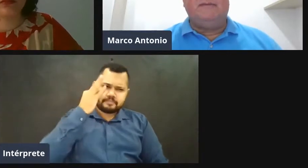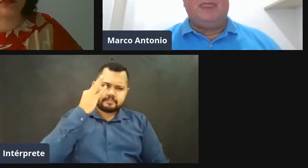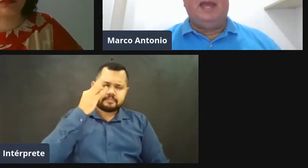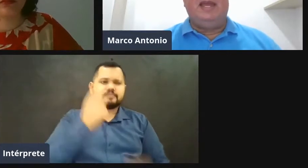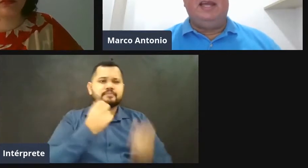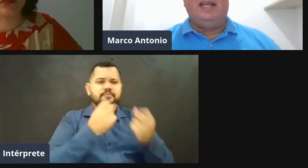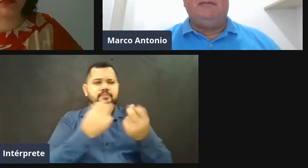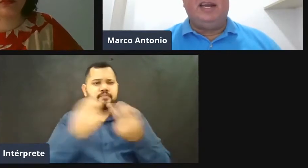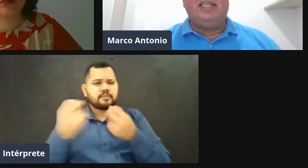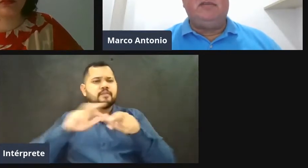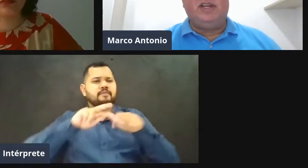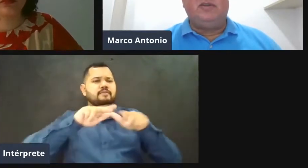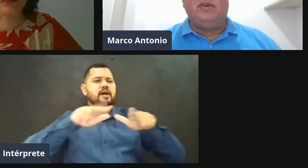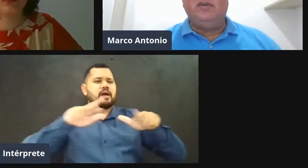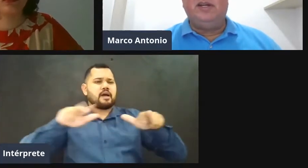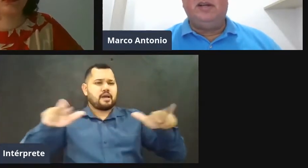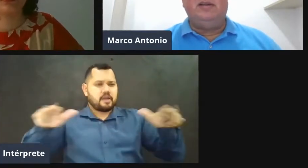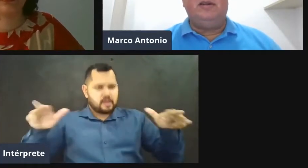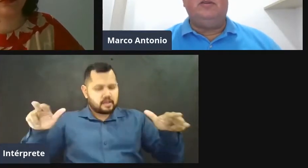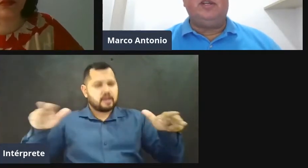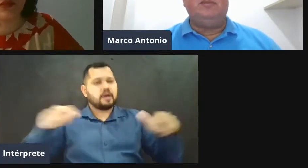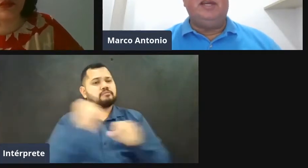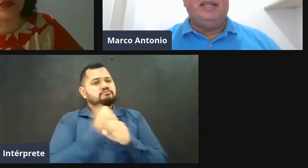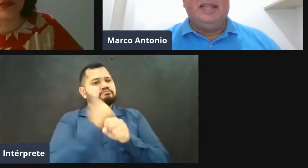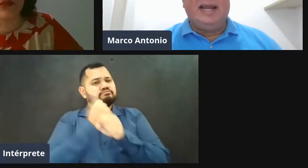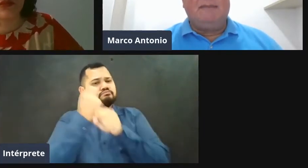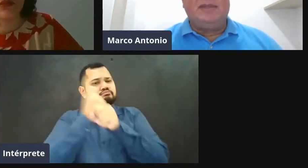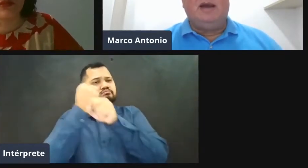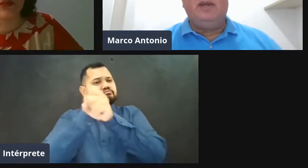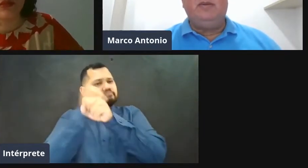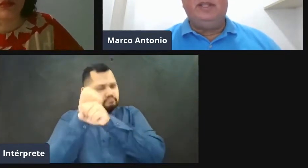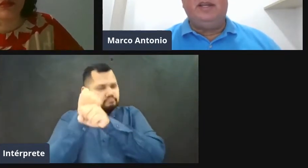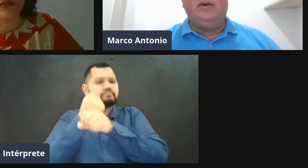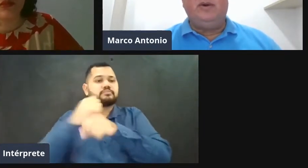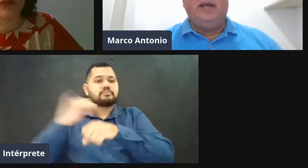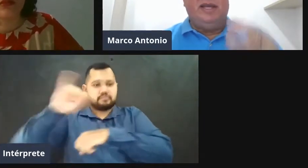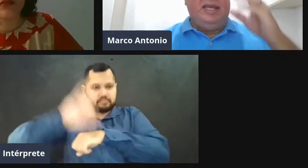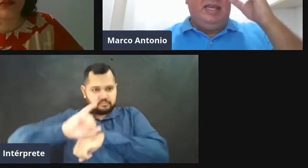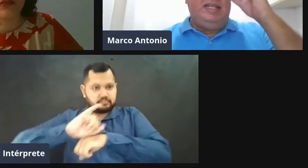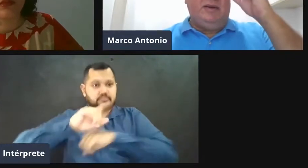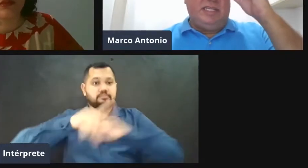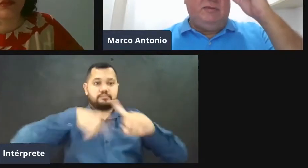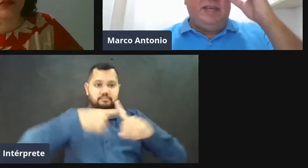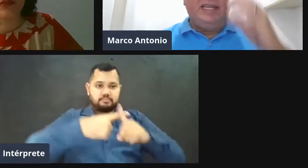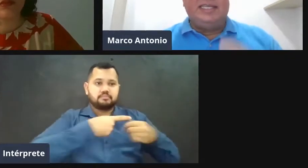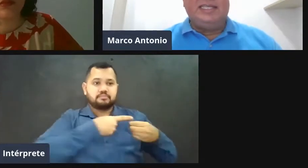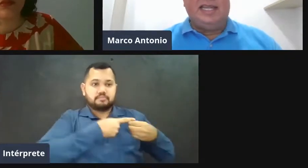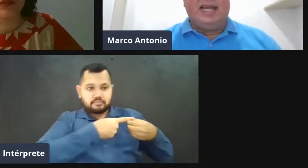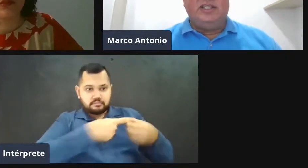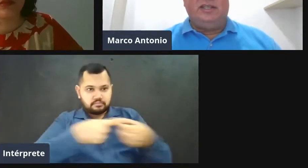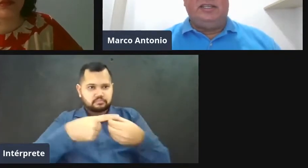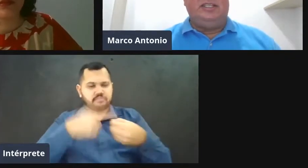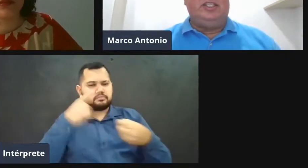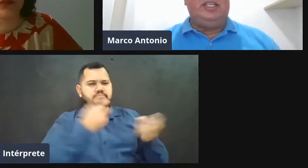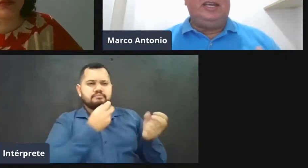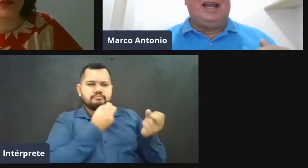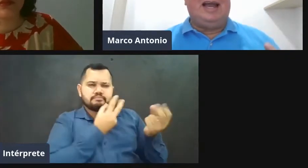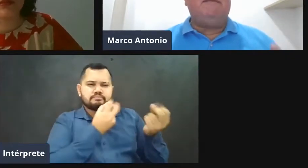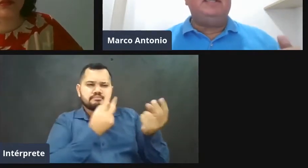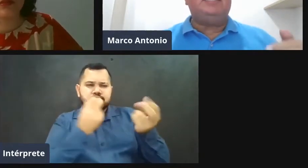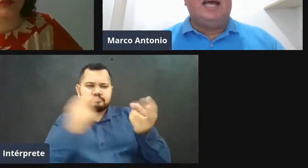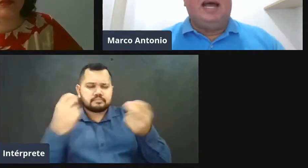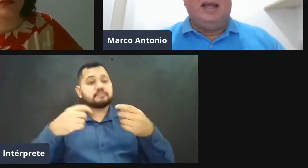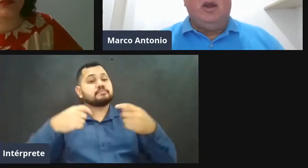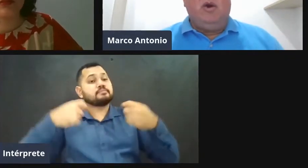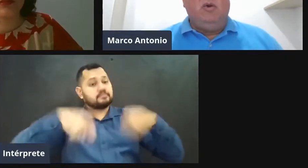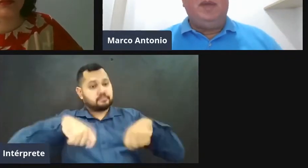de várias edificações nos campos da capital e do interior. Então, a gente vê a necessidade